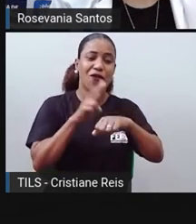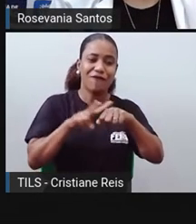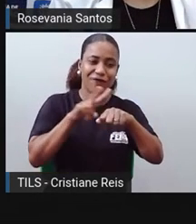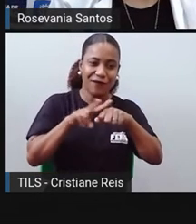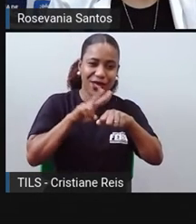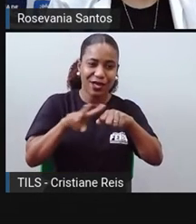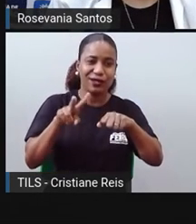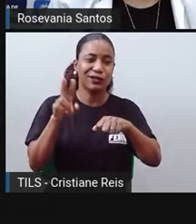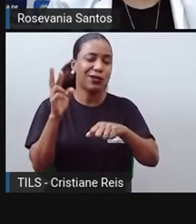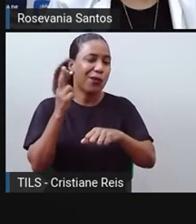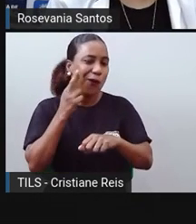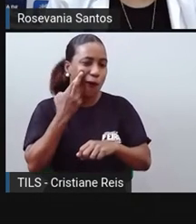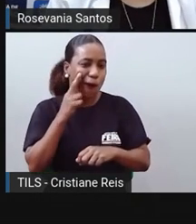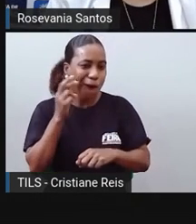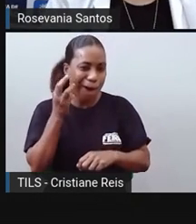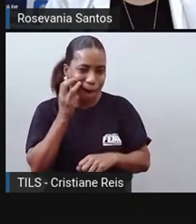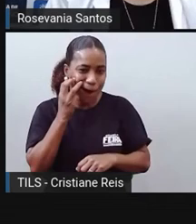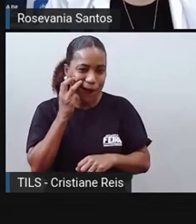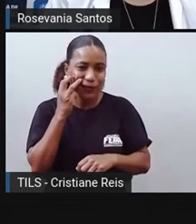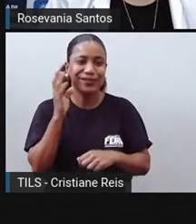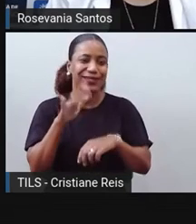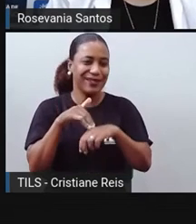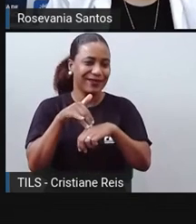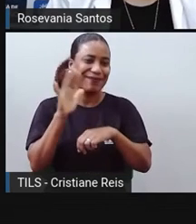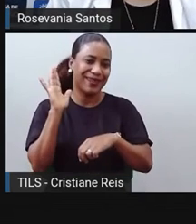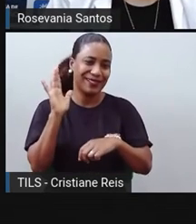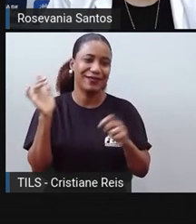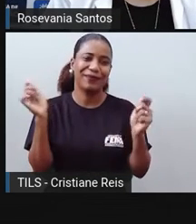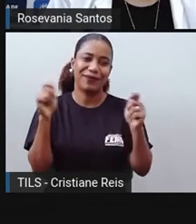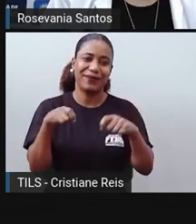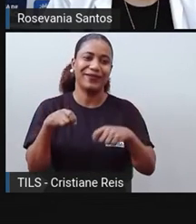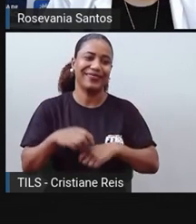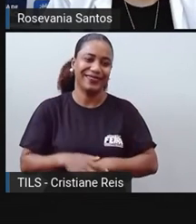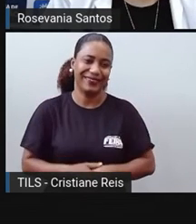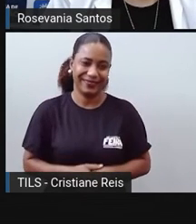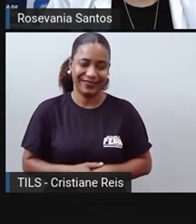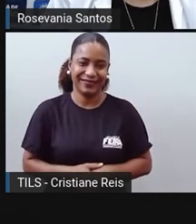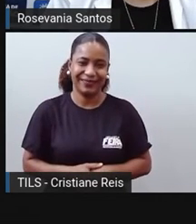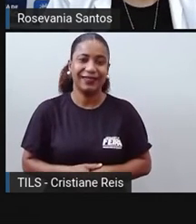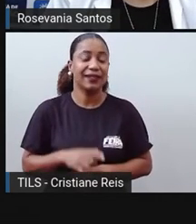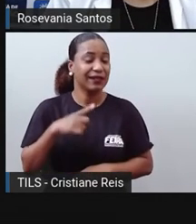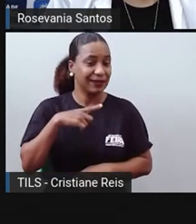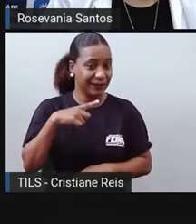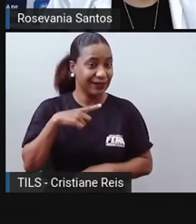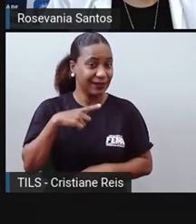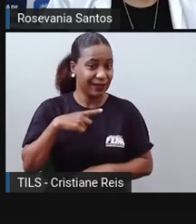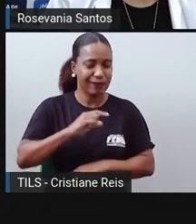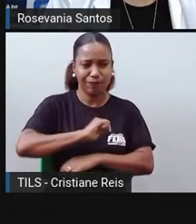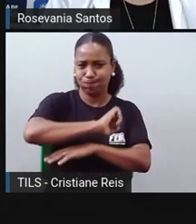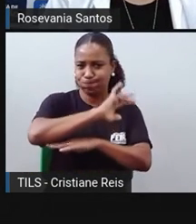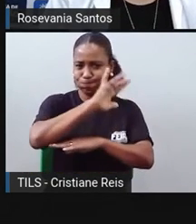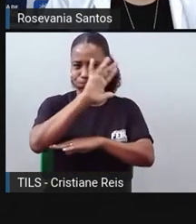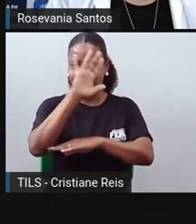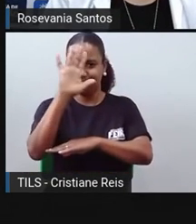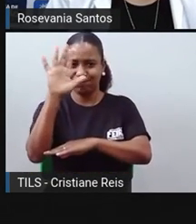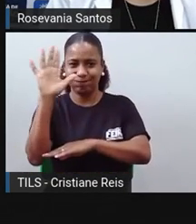amarelada, rosada, né, lilazinha. Então esse fenômeno é muito bonito, muito natural, e muita gente,